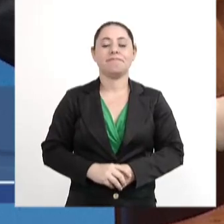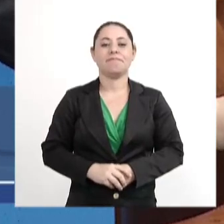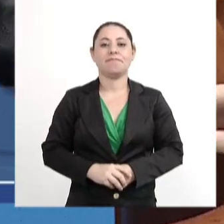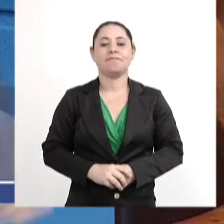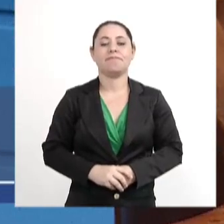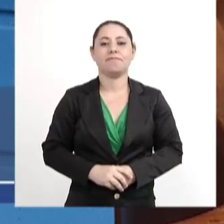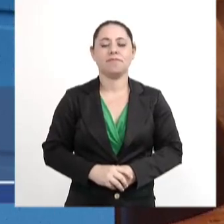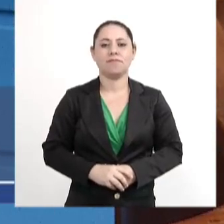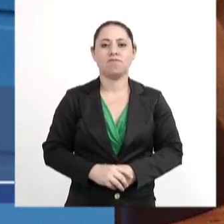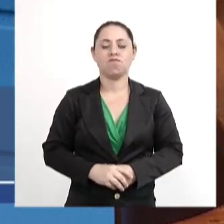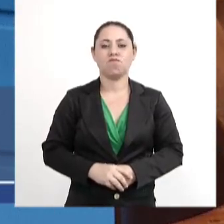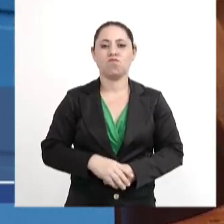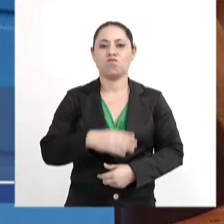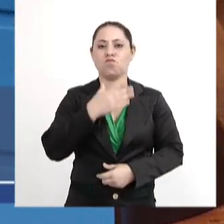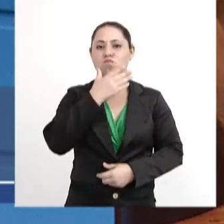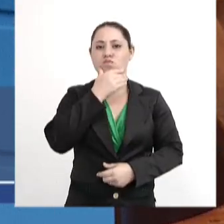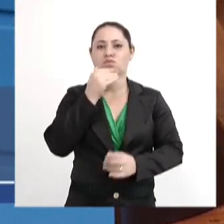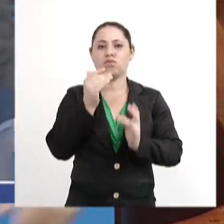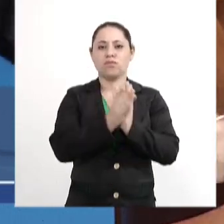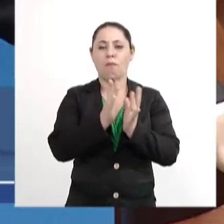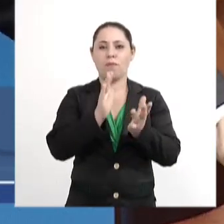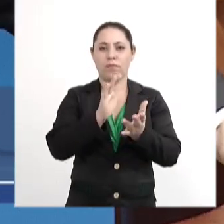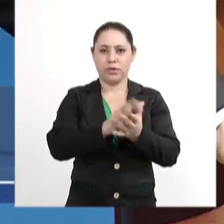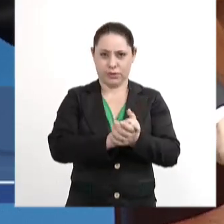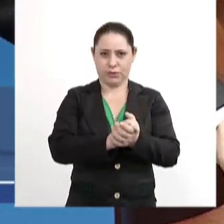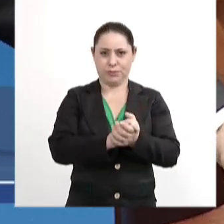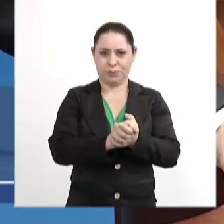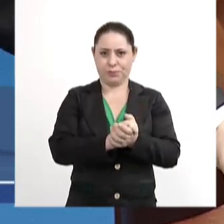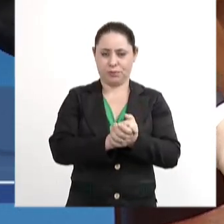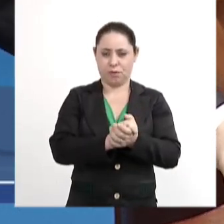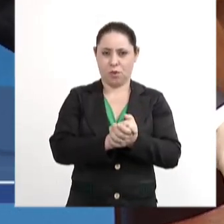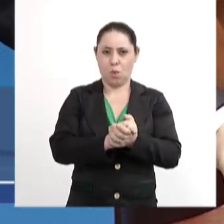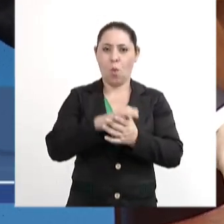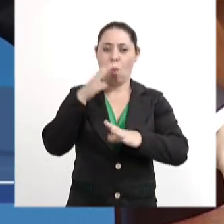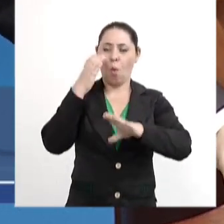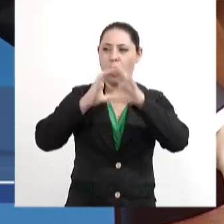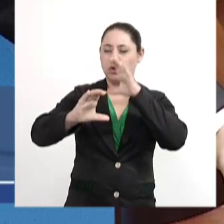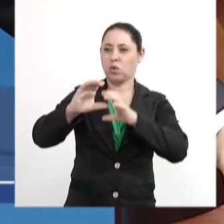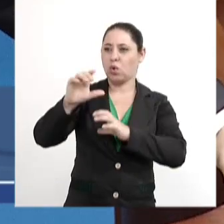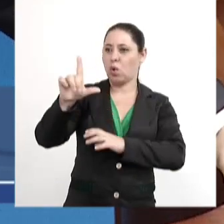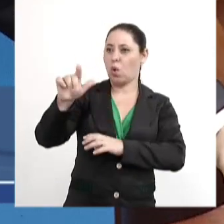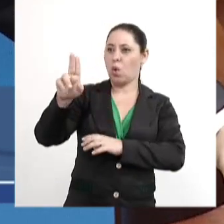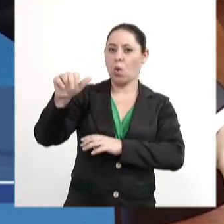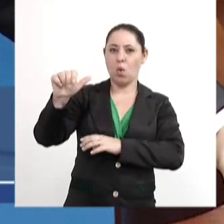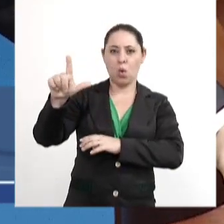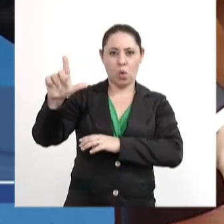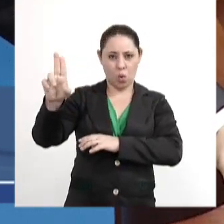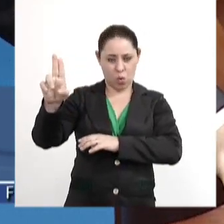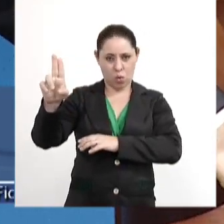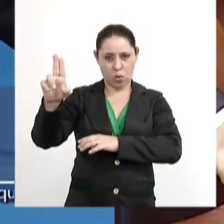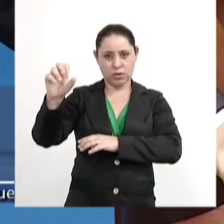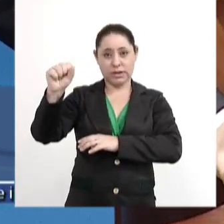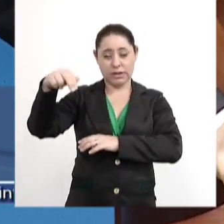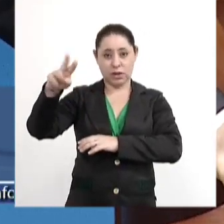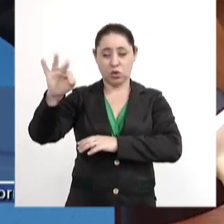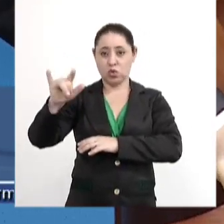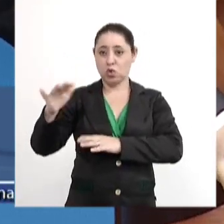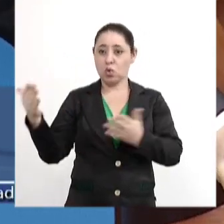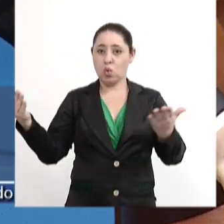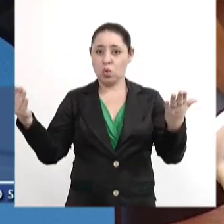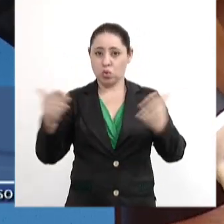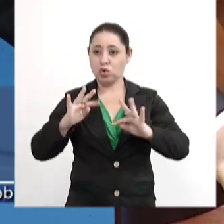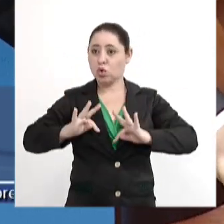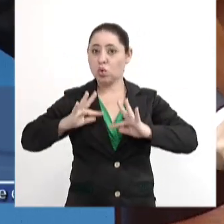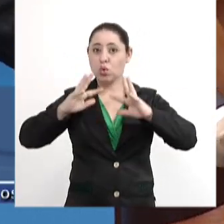o marido do cantor Lulu Santos, que hoje todo